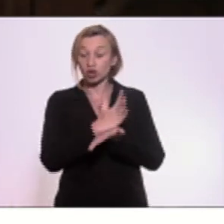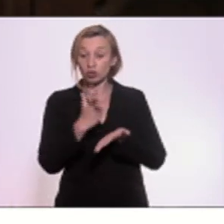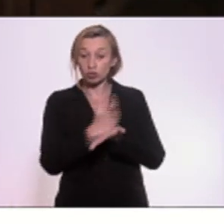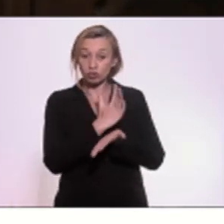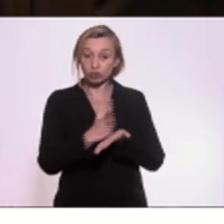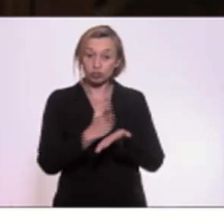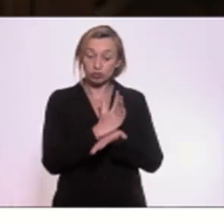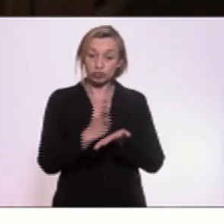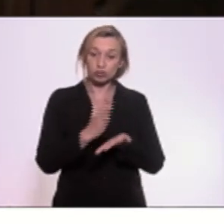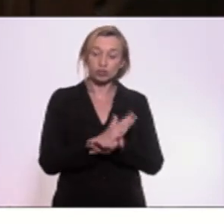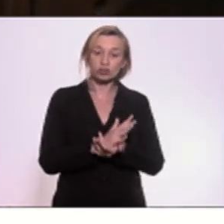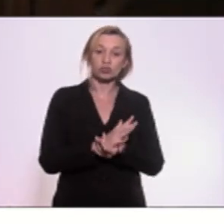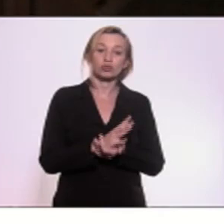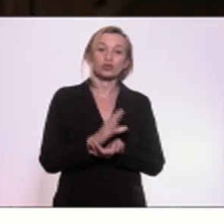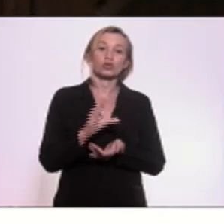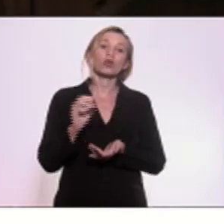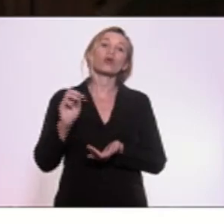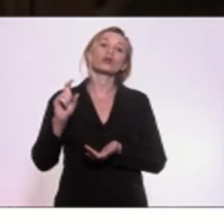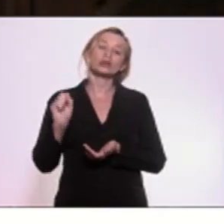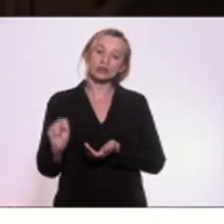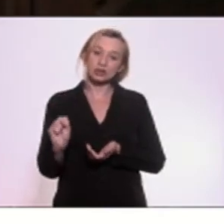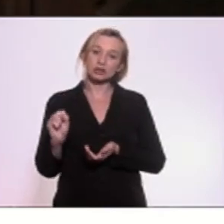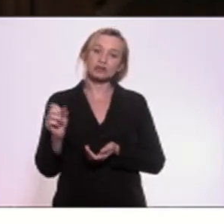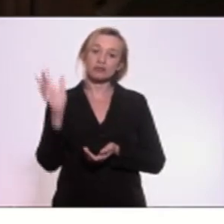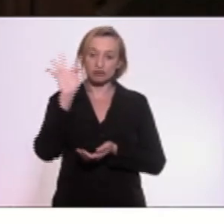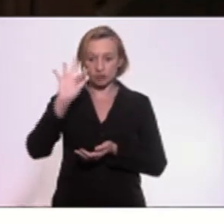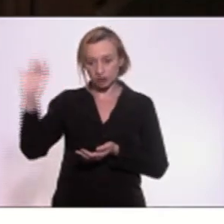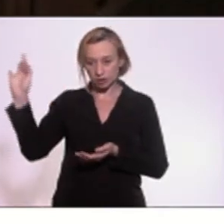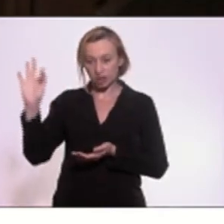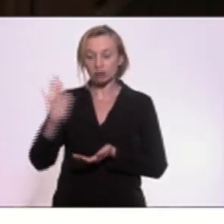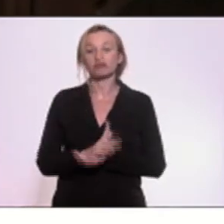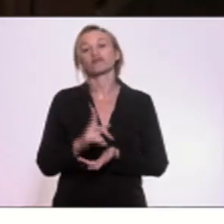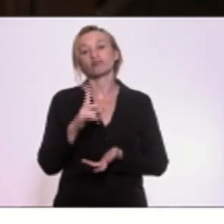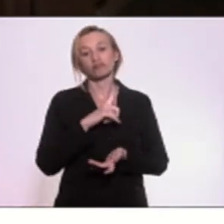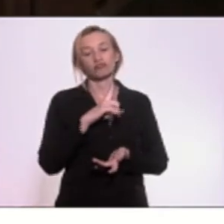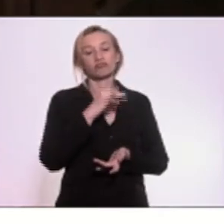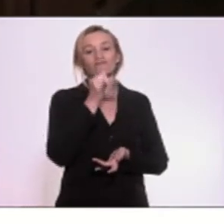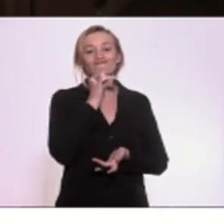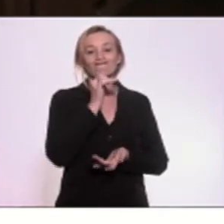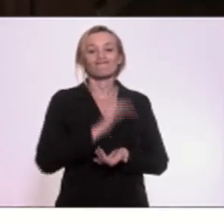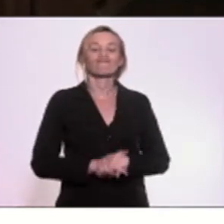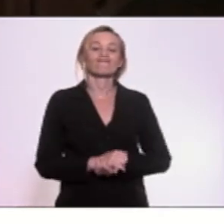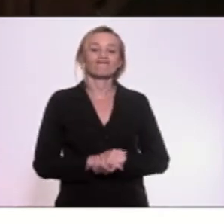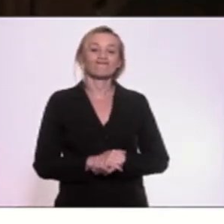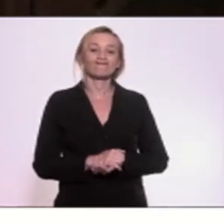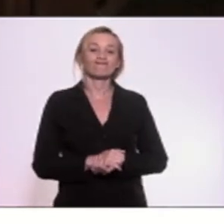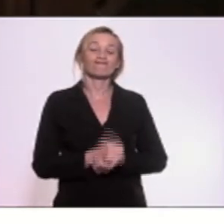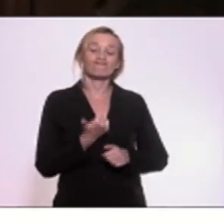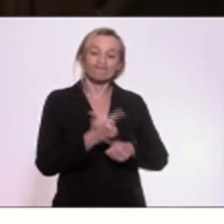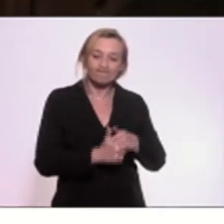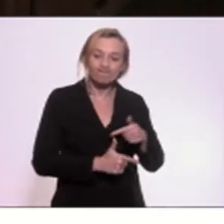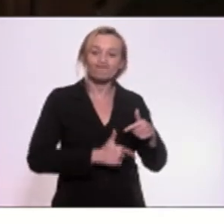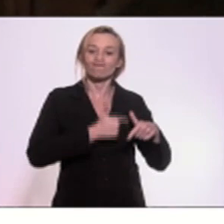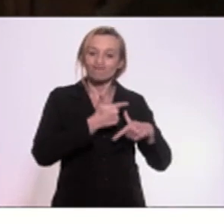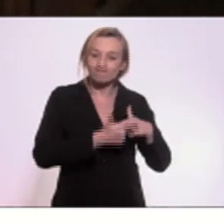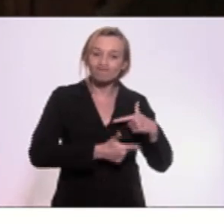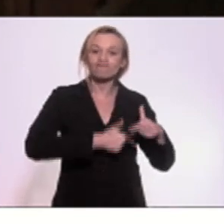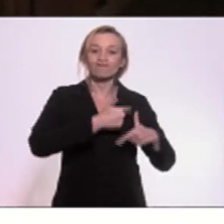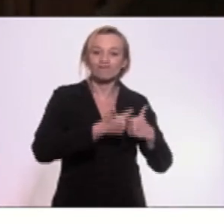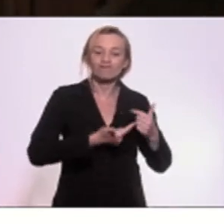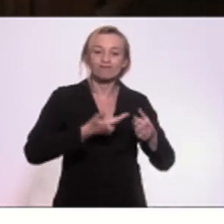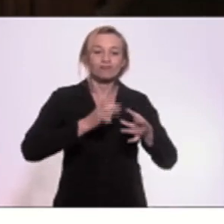Comte, francês, né, tinha, por exemplo, a luta